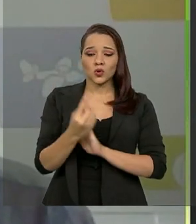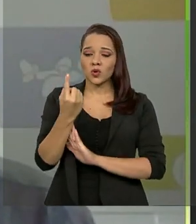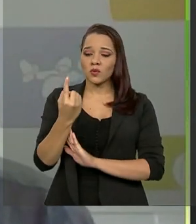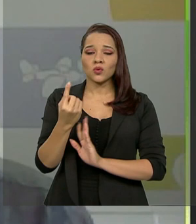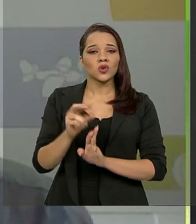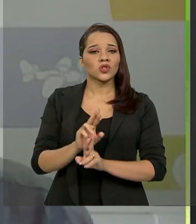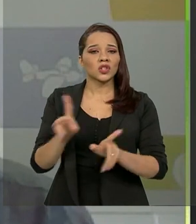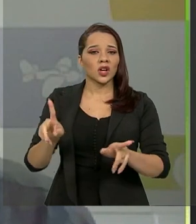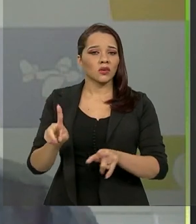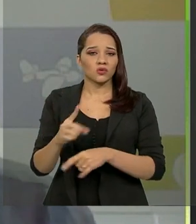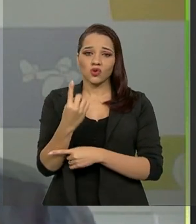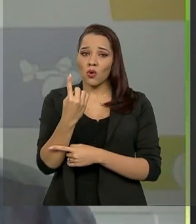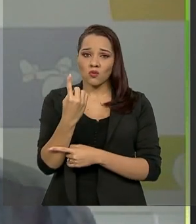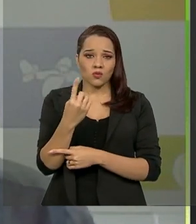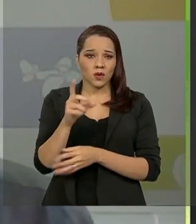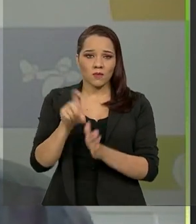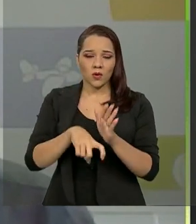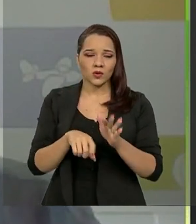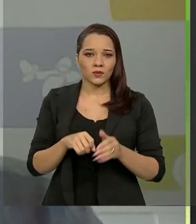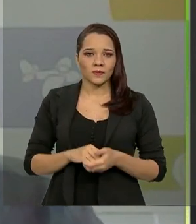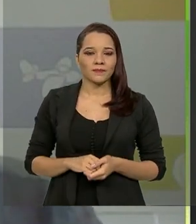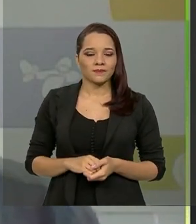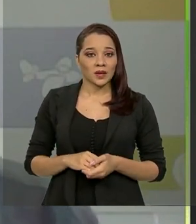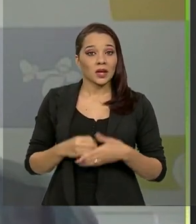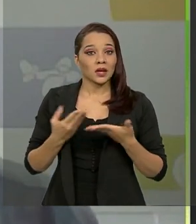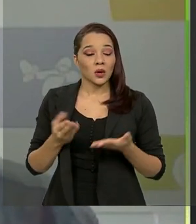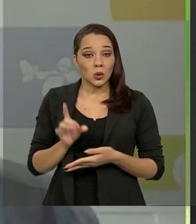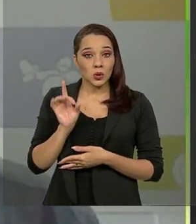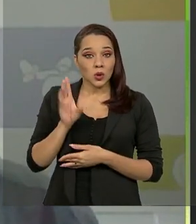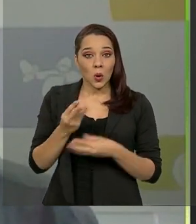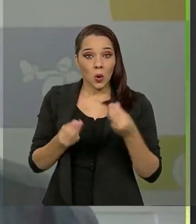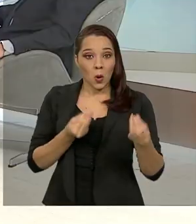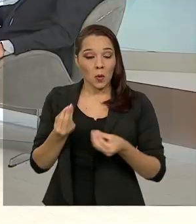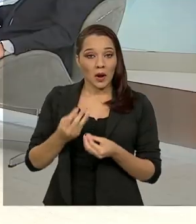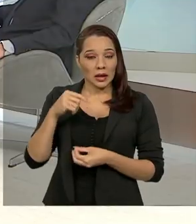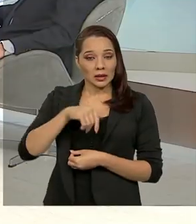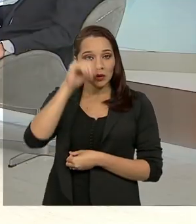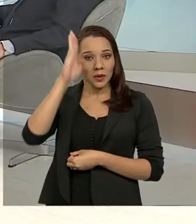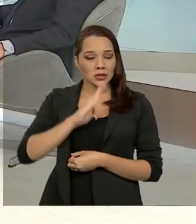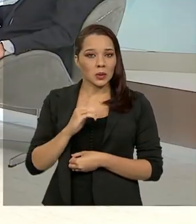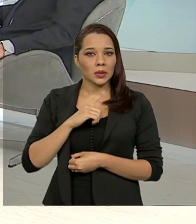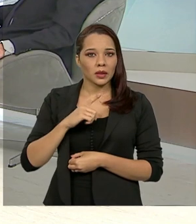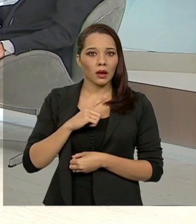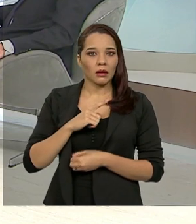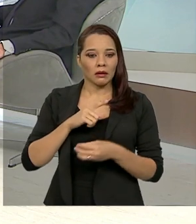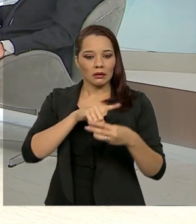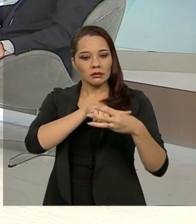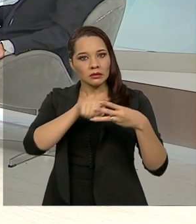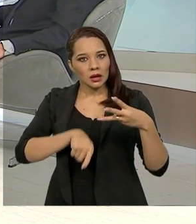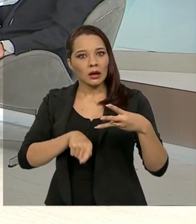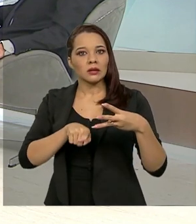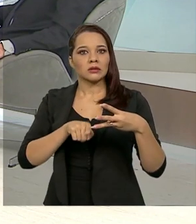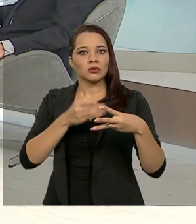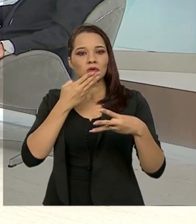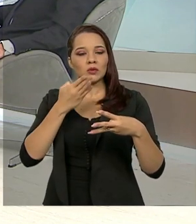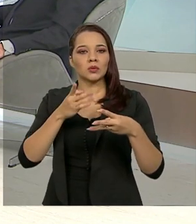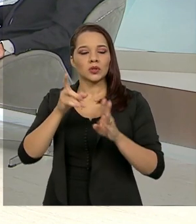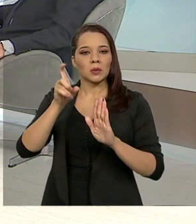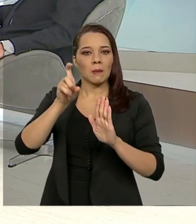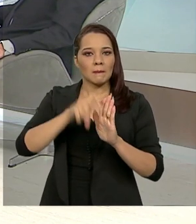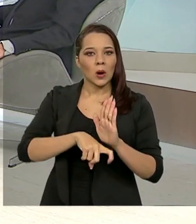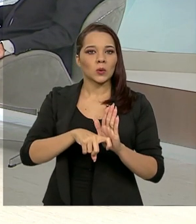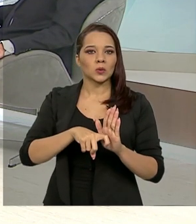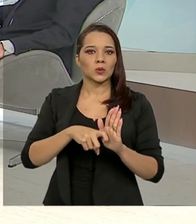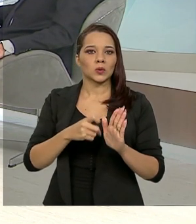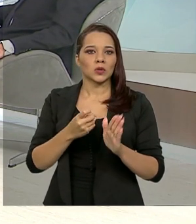de um imposto só. Então, em resumo, só o fato de nós termos, no mínimo, esses três impostos em vez